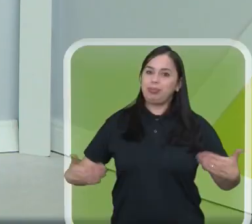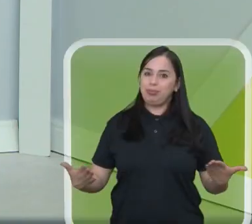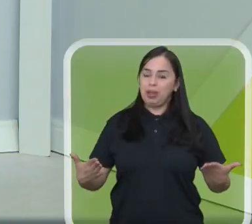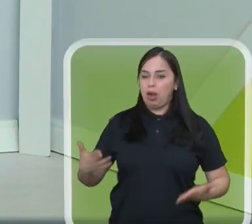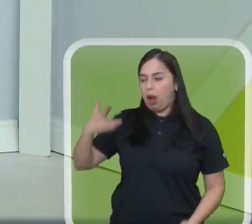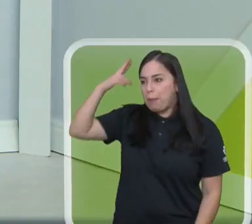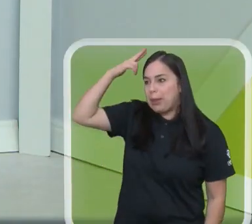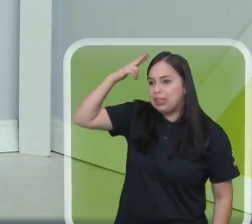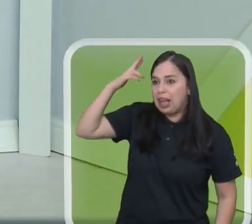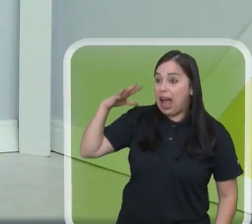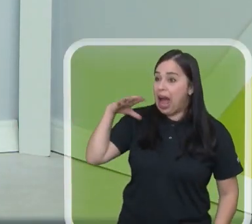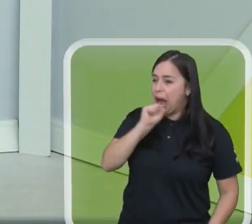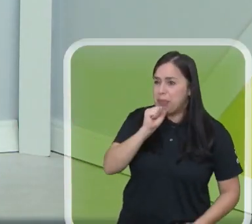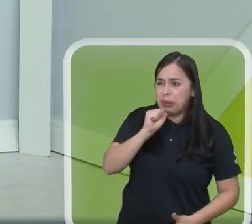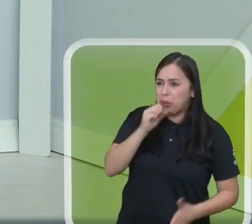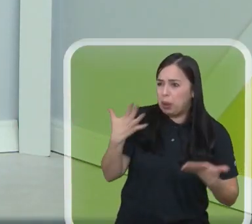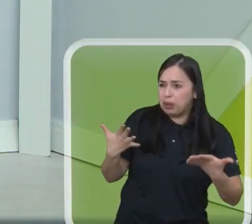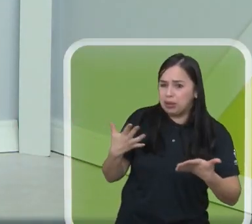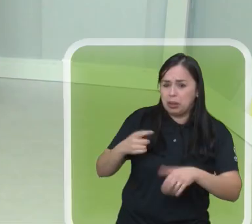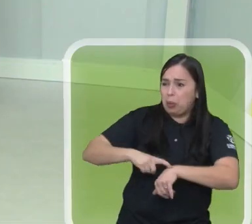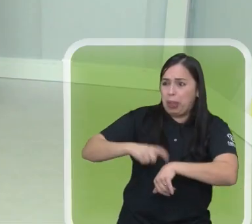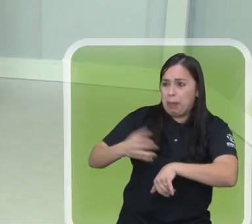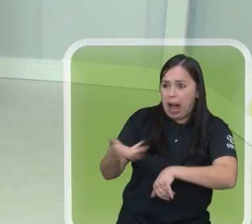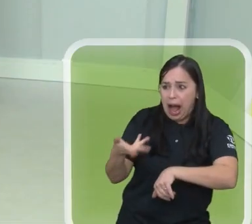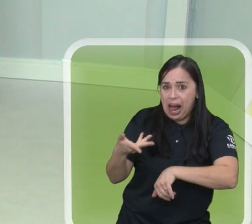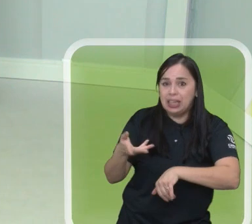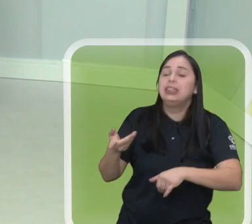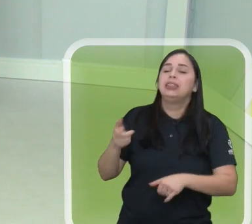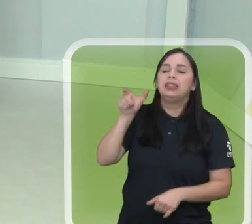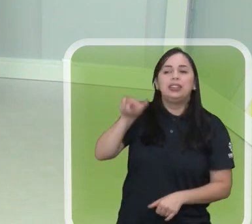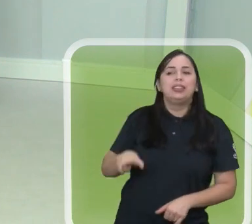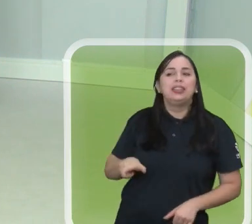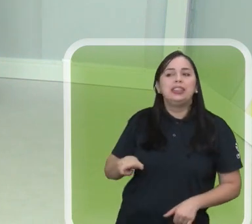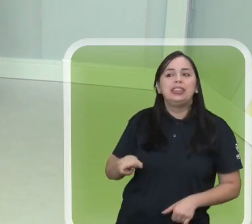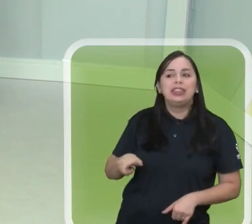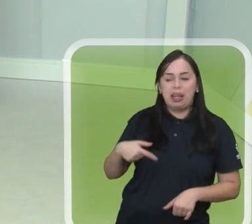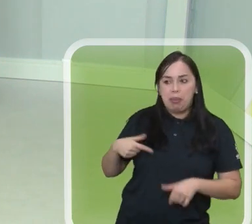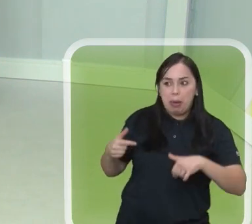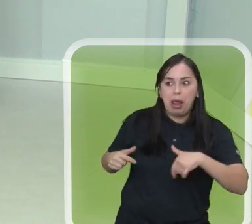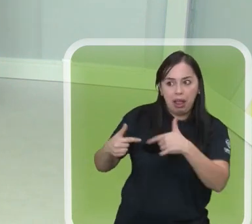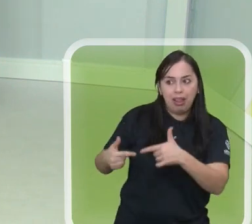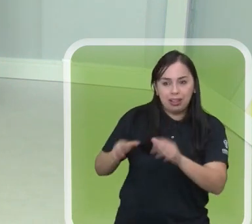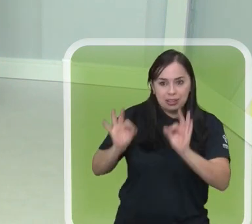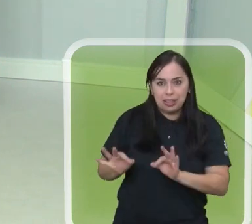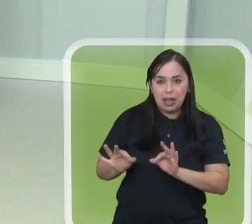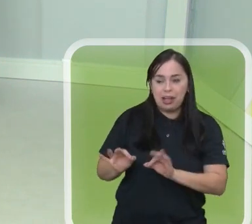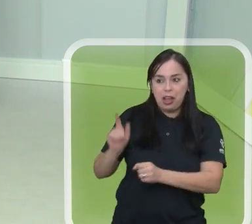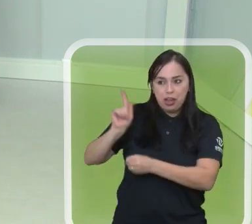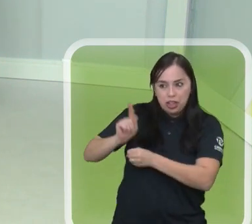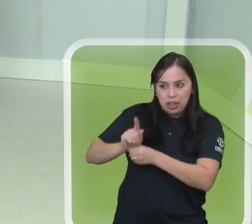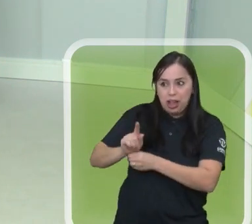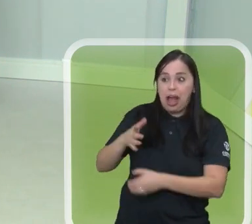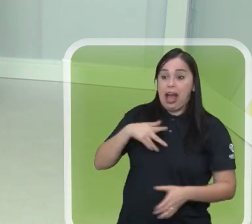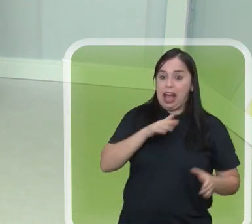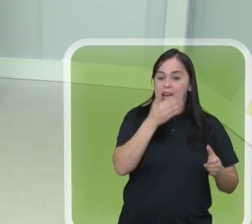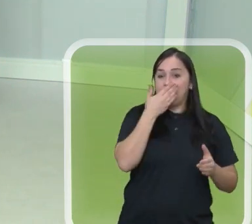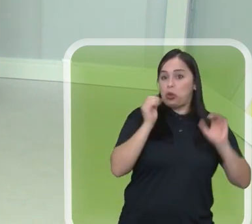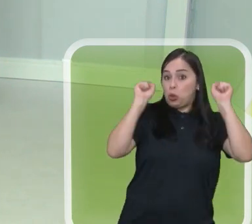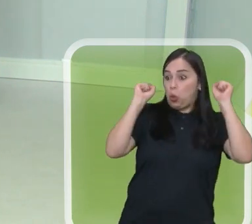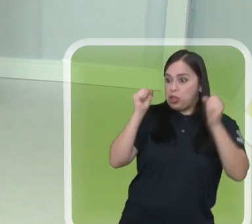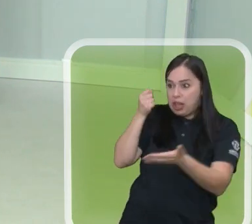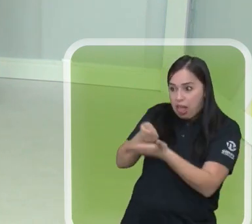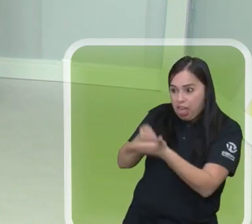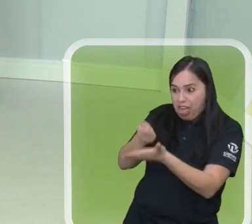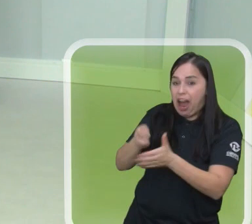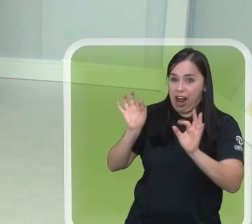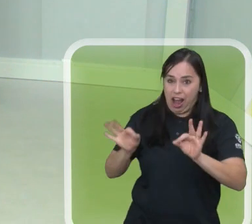Robertinho, em rápidas pinceladas, porque o tempo urge. Você tinha que agir naquele momento. O gestor de futebol estava cobrado pela torcida, pela imprensa,